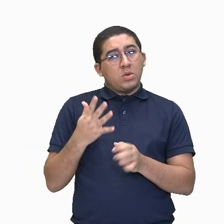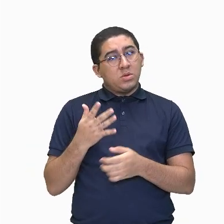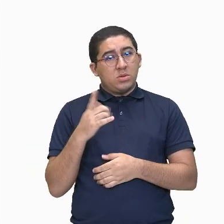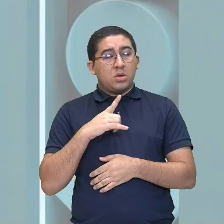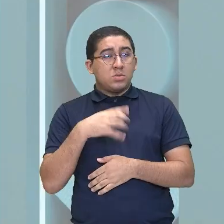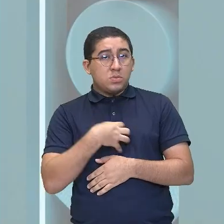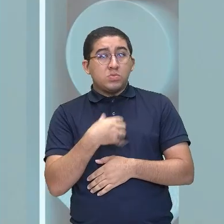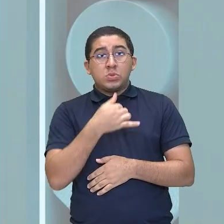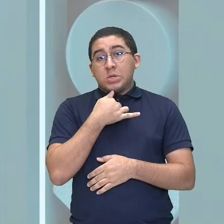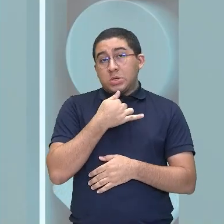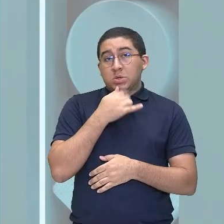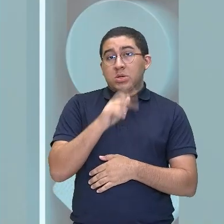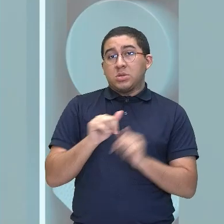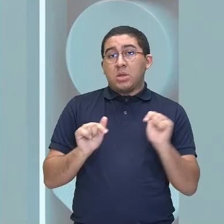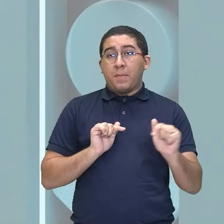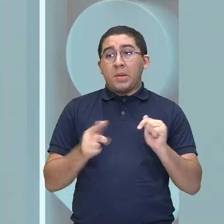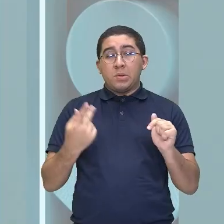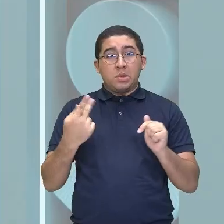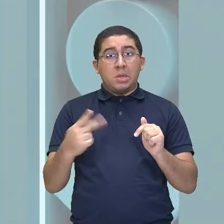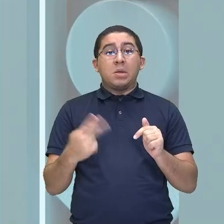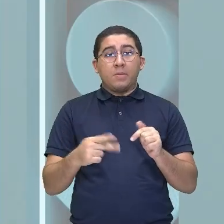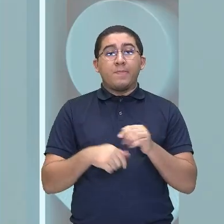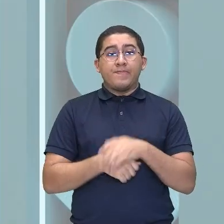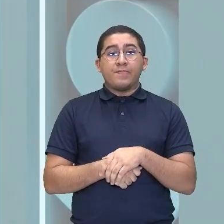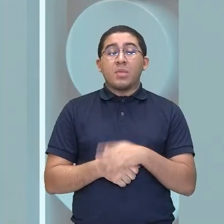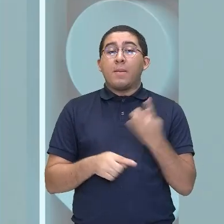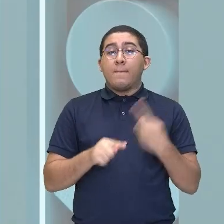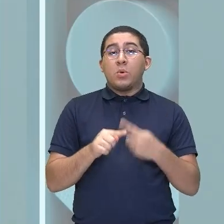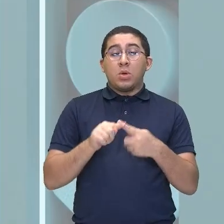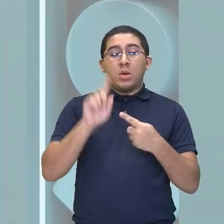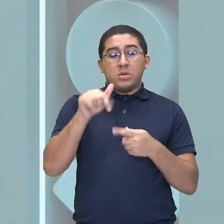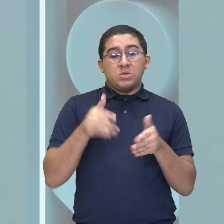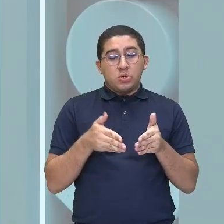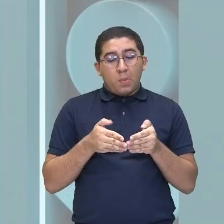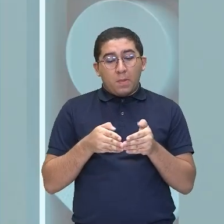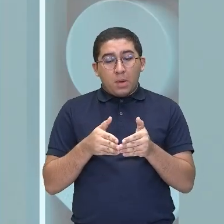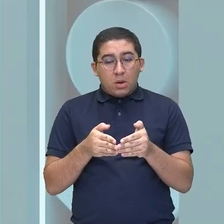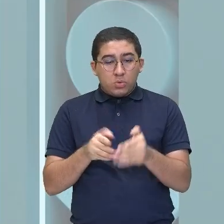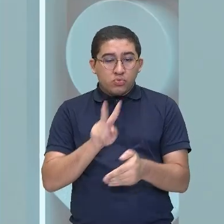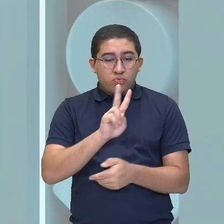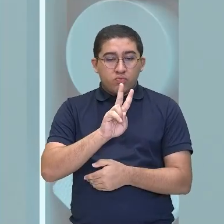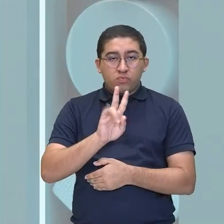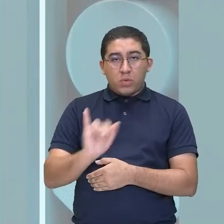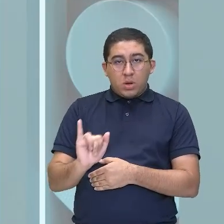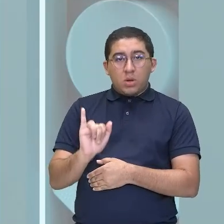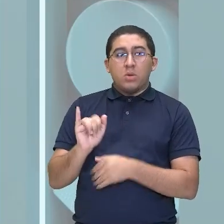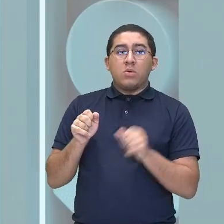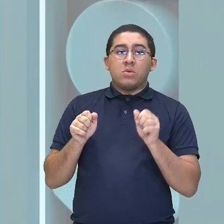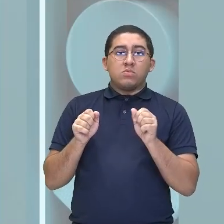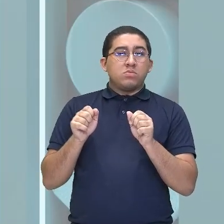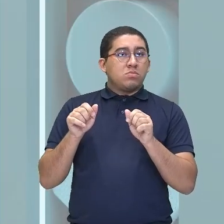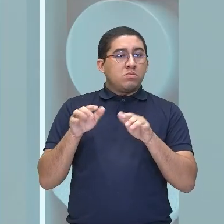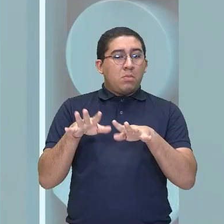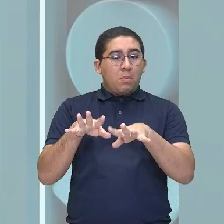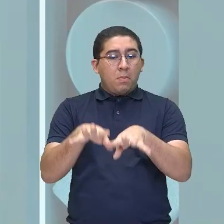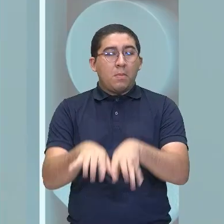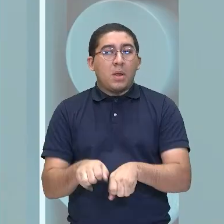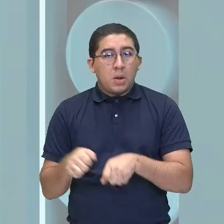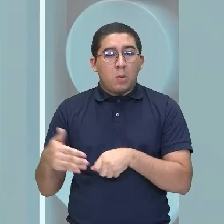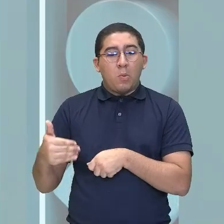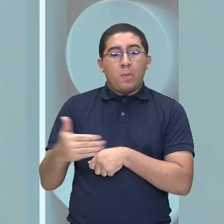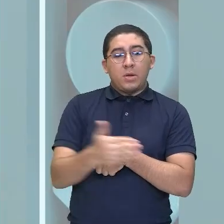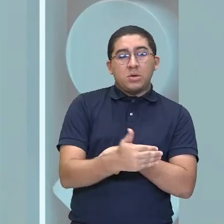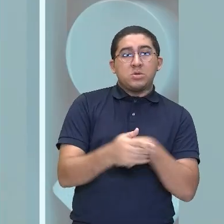o trabalho deles, já que esses barcos vão e fazem, tiram, né, a maior parte dos peixes